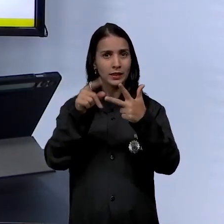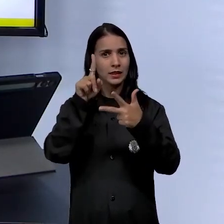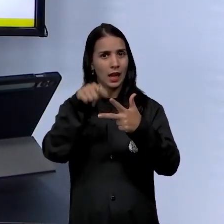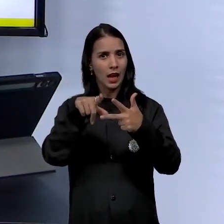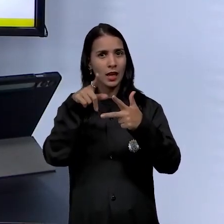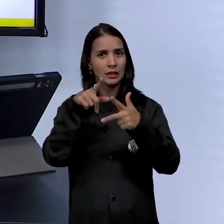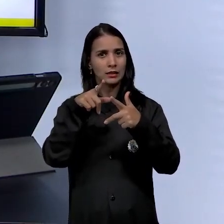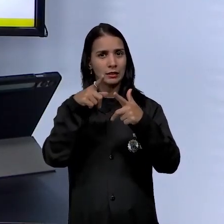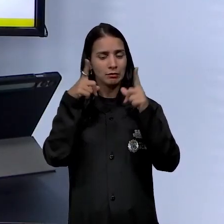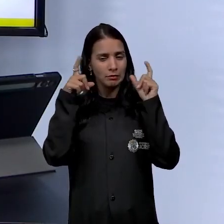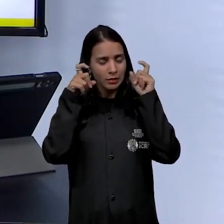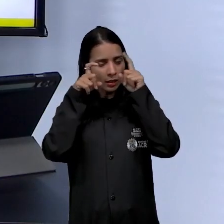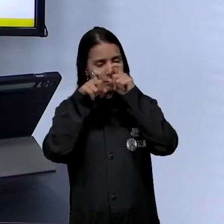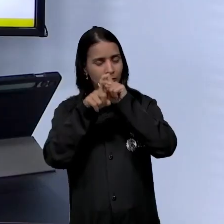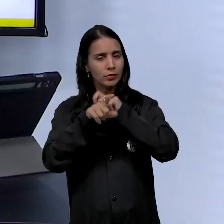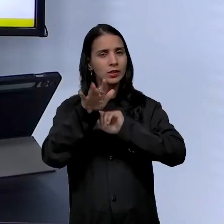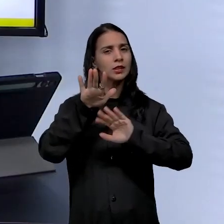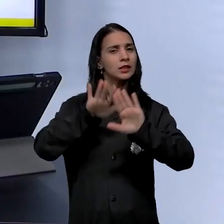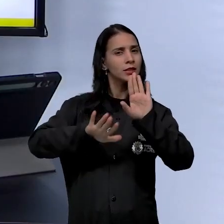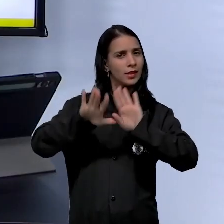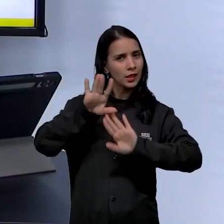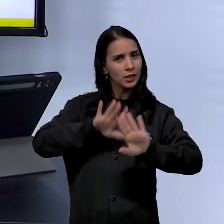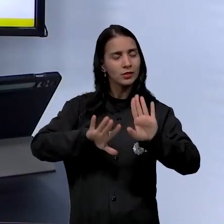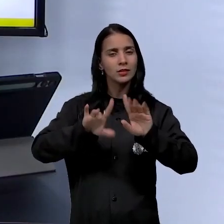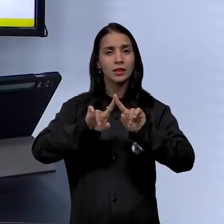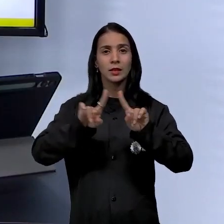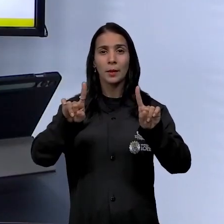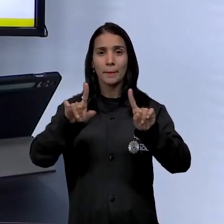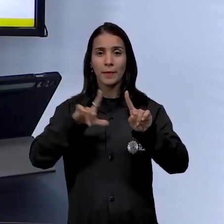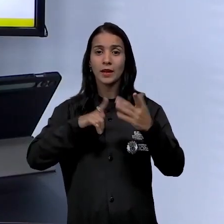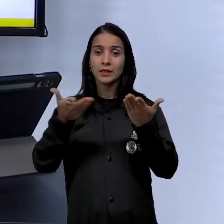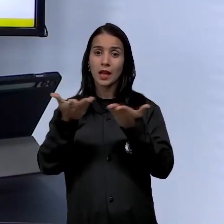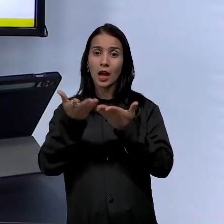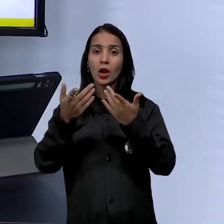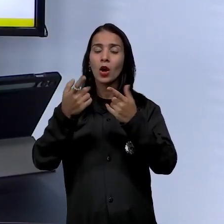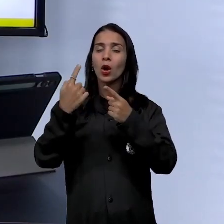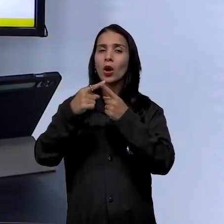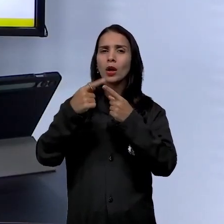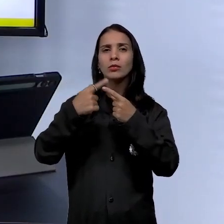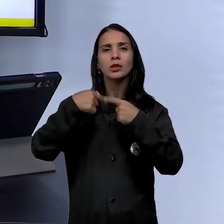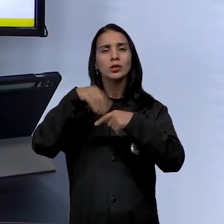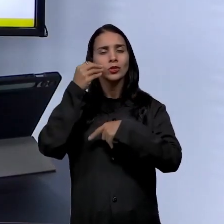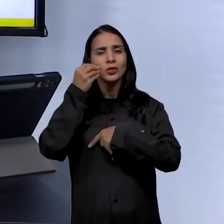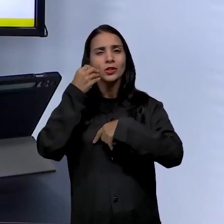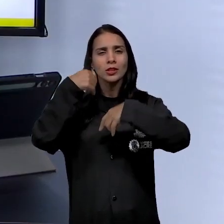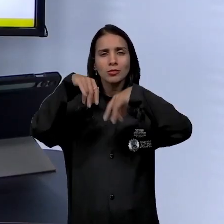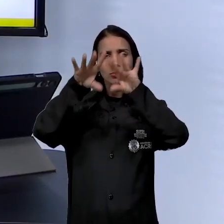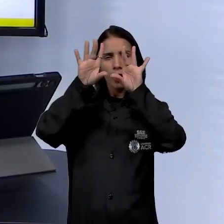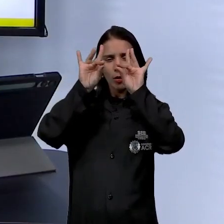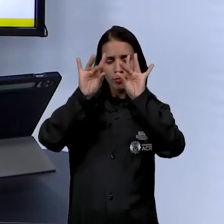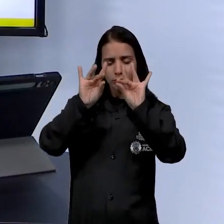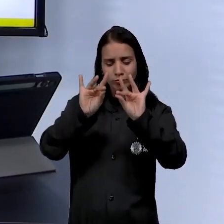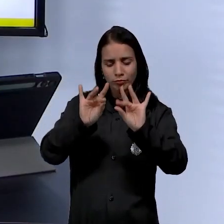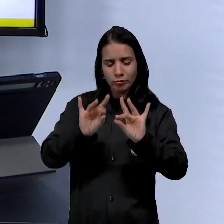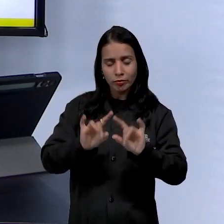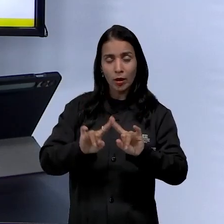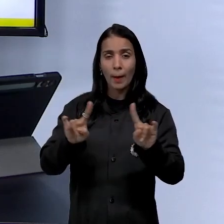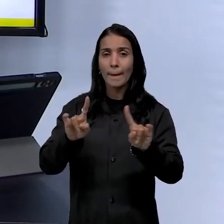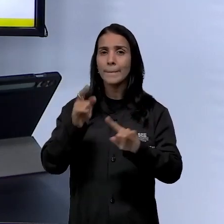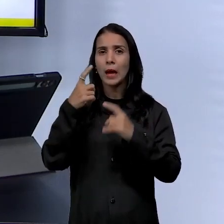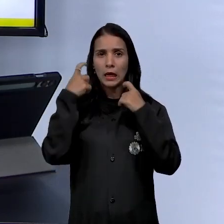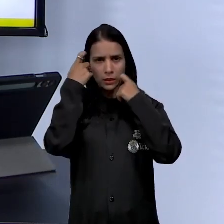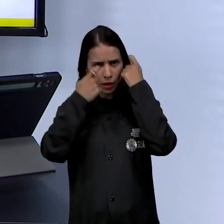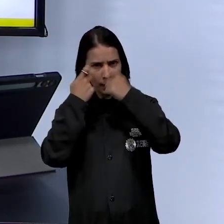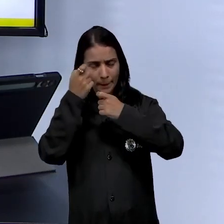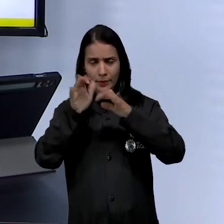si complicadas. Aqui é porque eu estou tentando explicar detalhadamente para você o que você